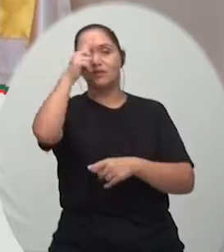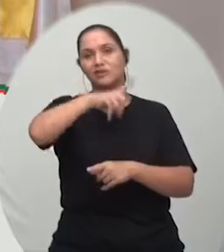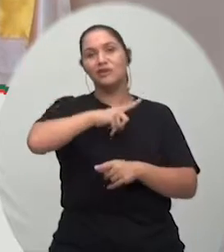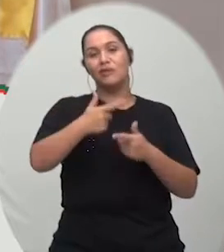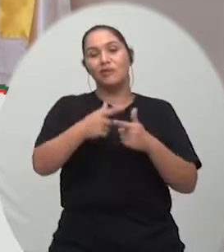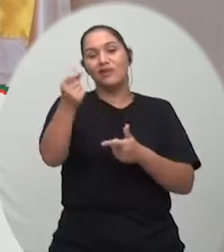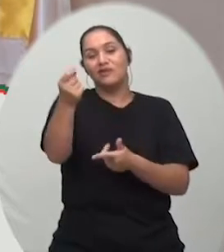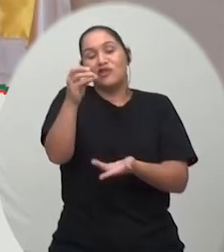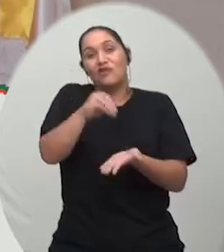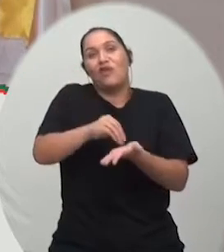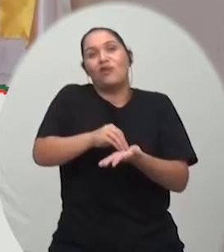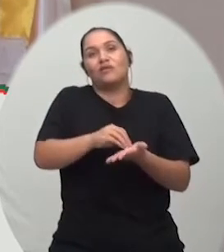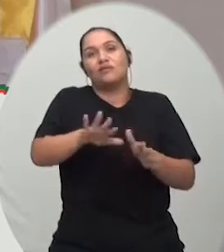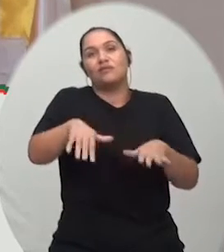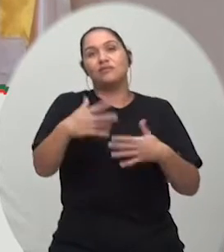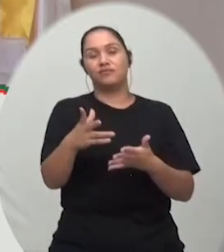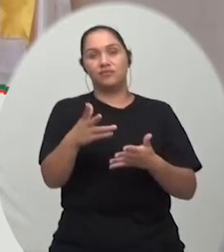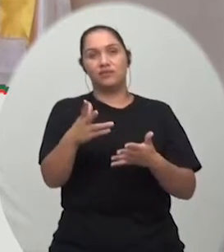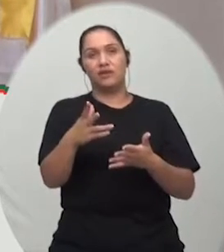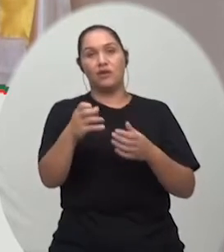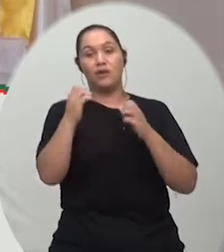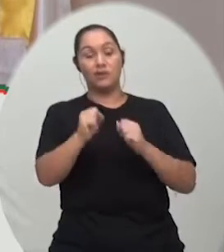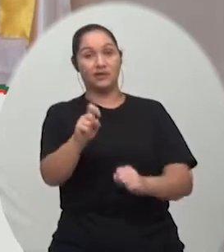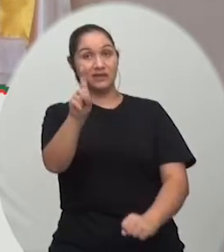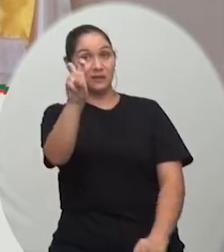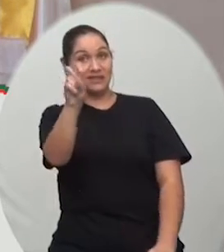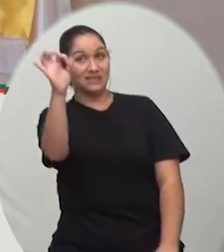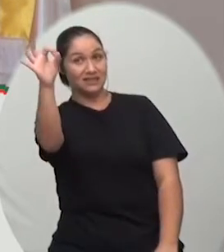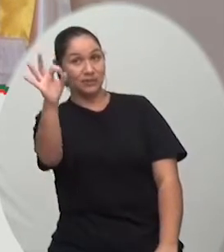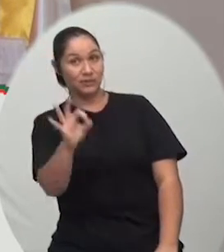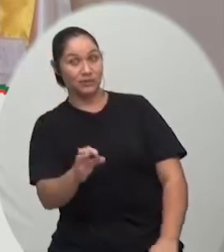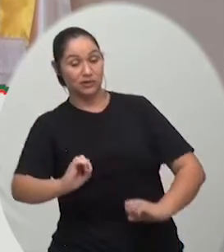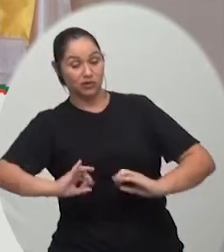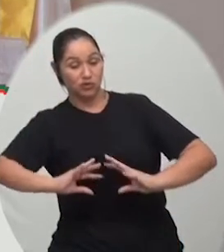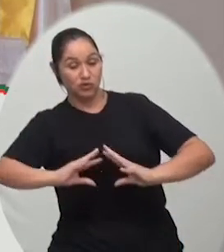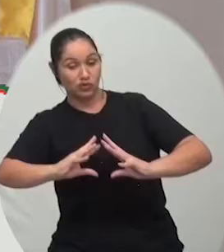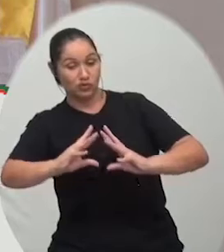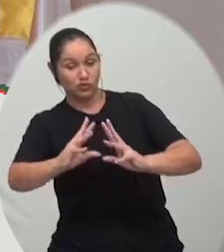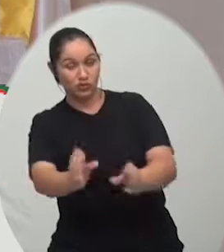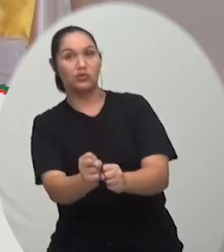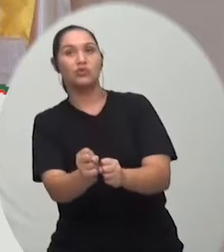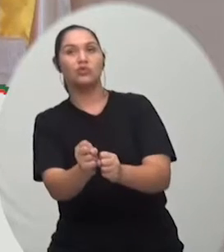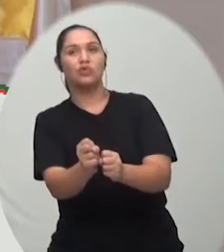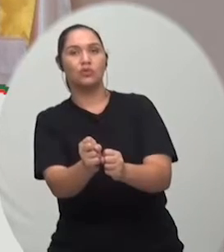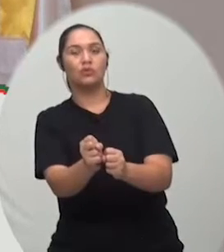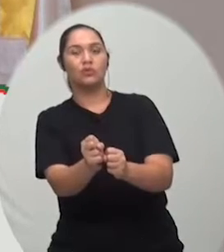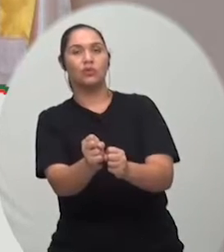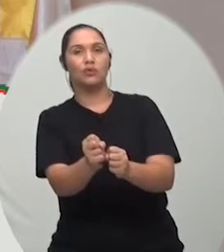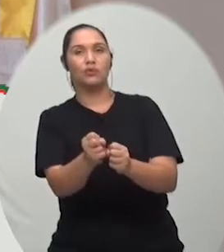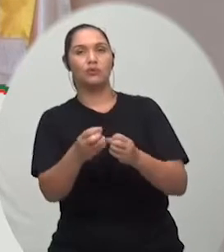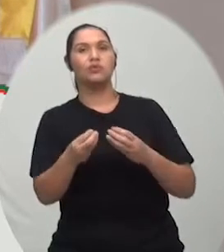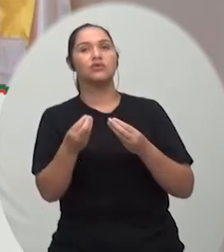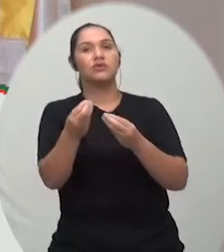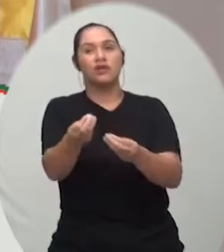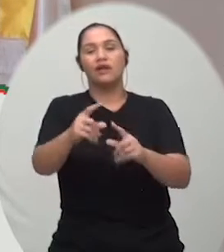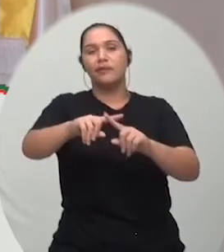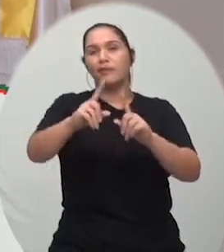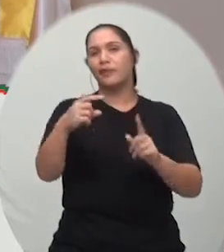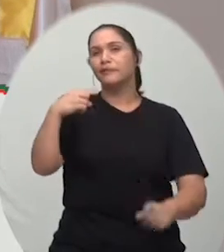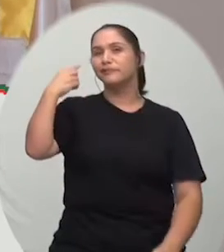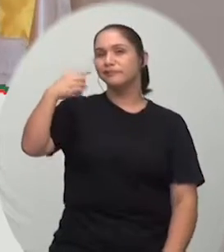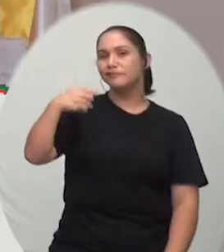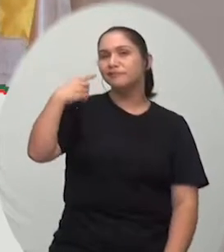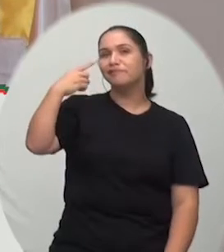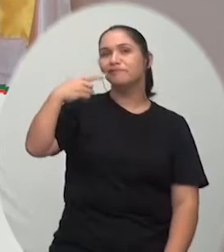possibilidade de aumentar para 15% de todo o orçamento destinado à saúde, vetado pelo governador, é